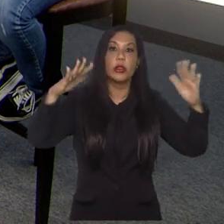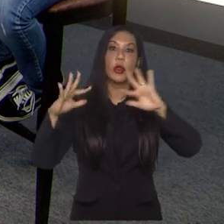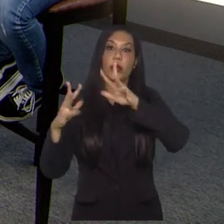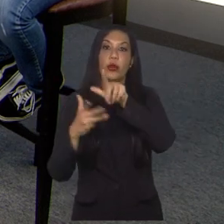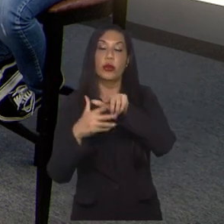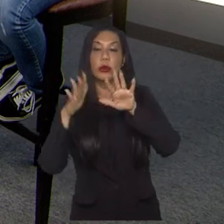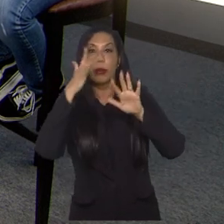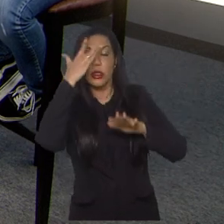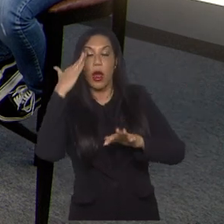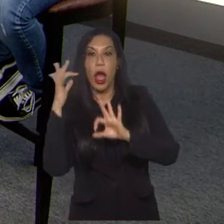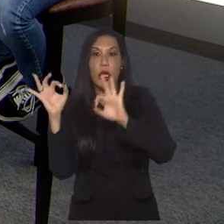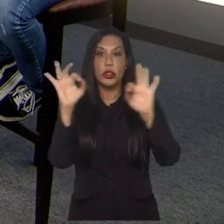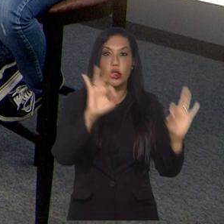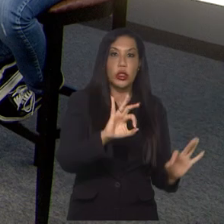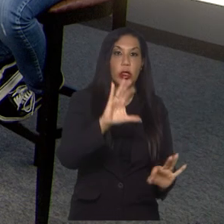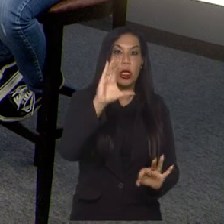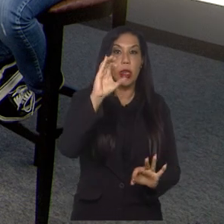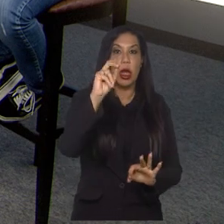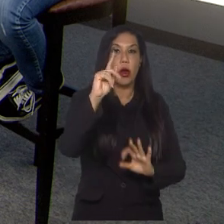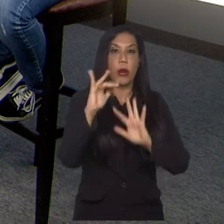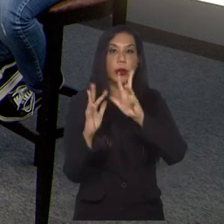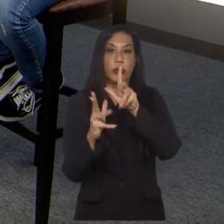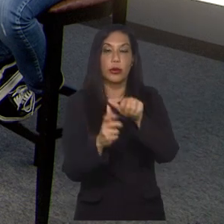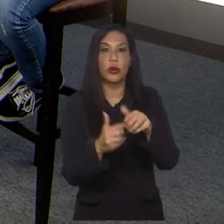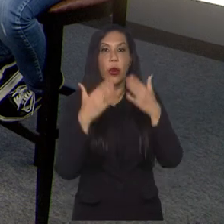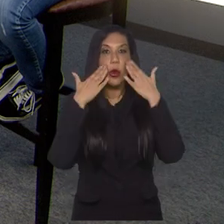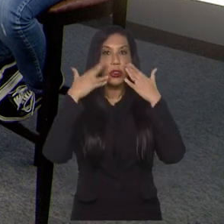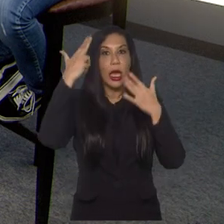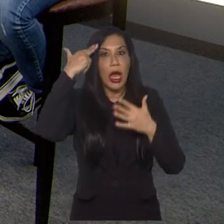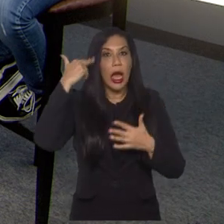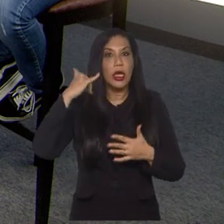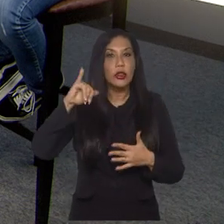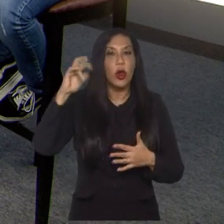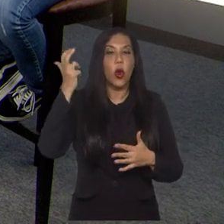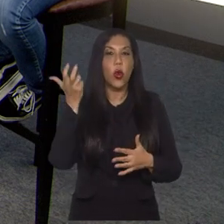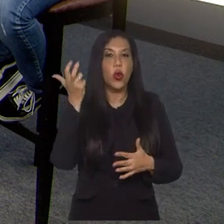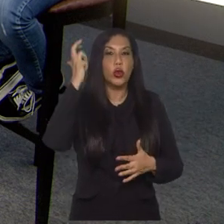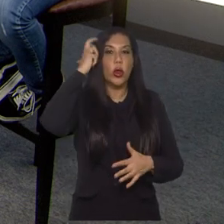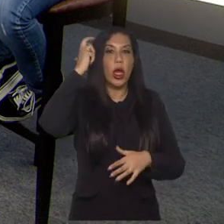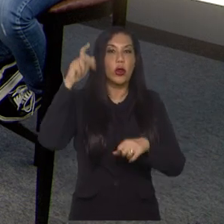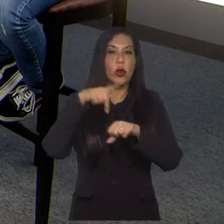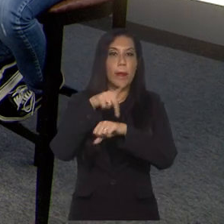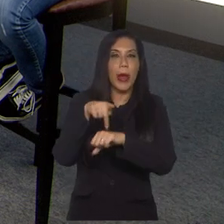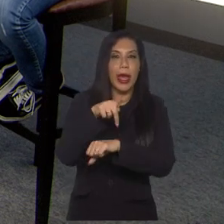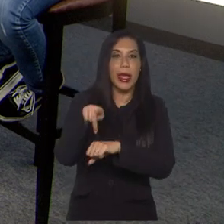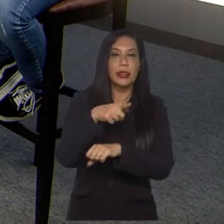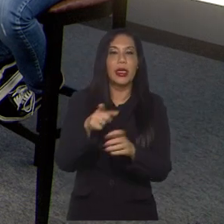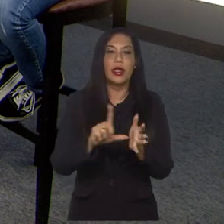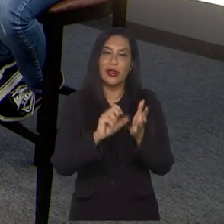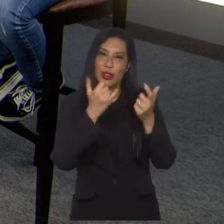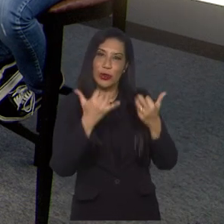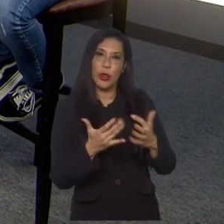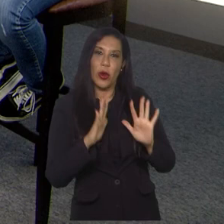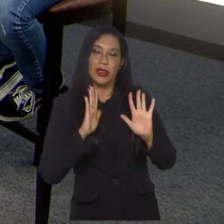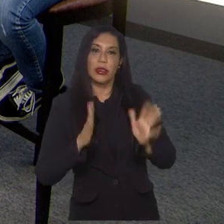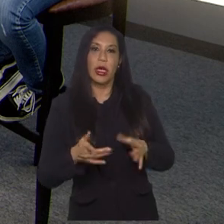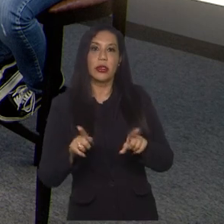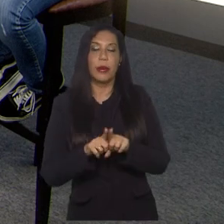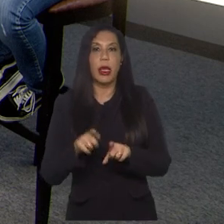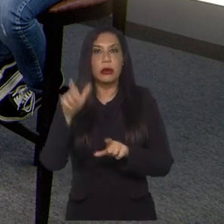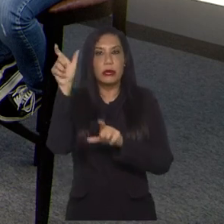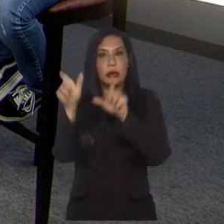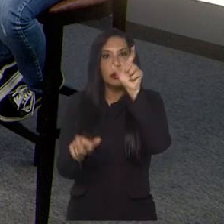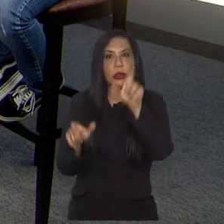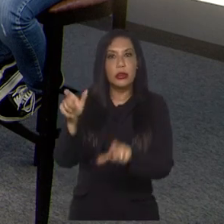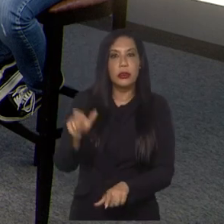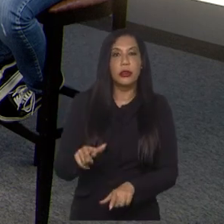todo mundo assistindo a Copa, isso é muito bacana, mostrar questões culturais do próprio país, como você já falou aqui, e para essas jogadoras de